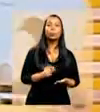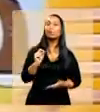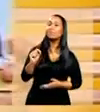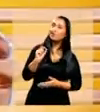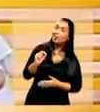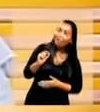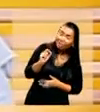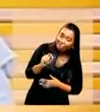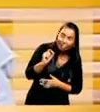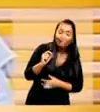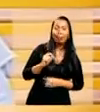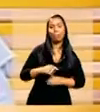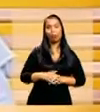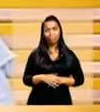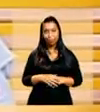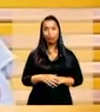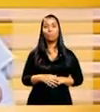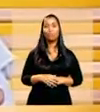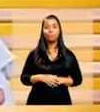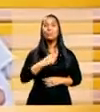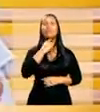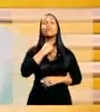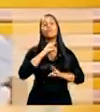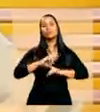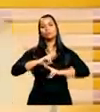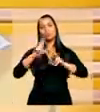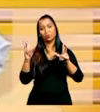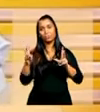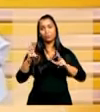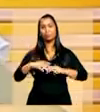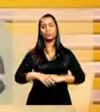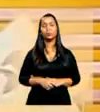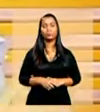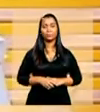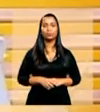que é isso? Muda a voz.